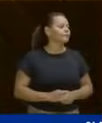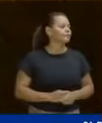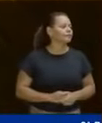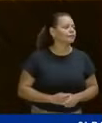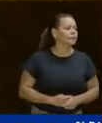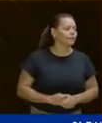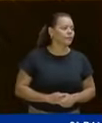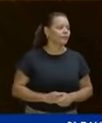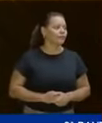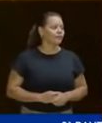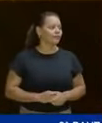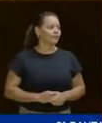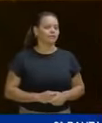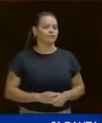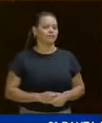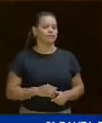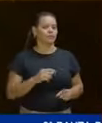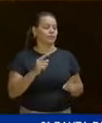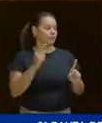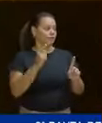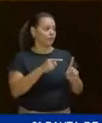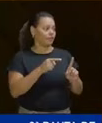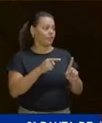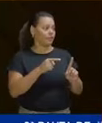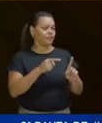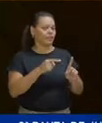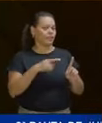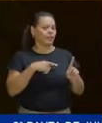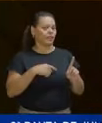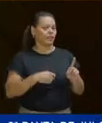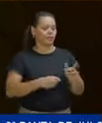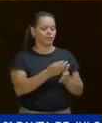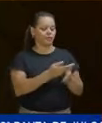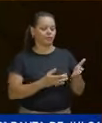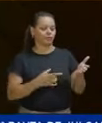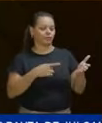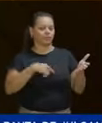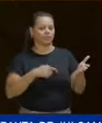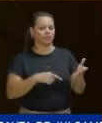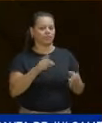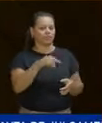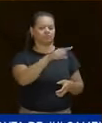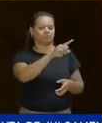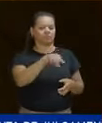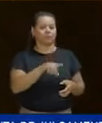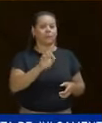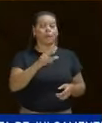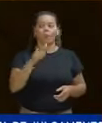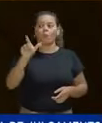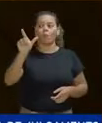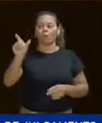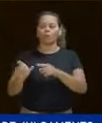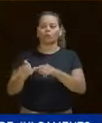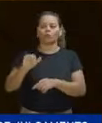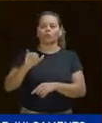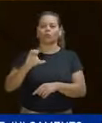deixou de ter validade aquela procuração. E o senhor Guaraci nomeou novos